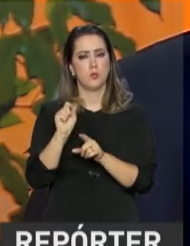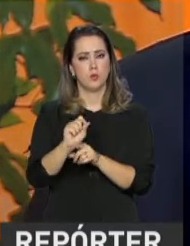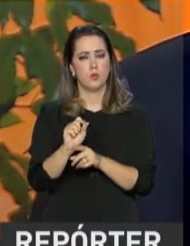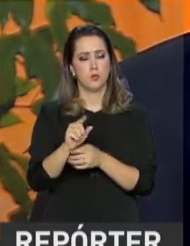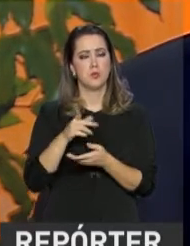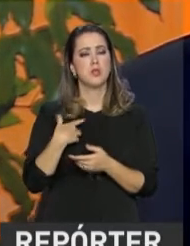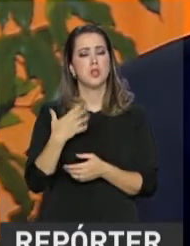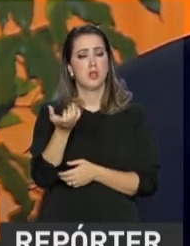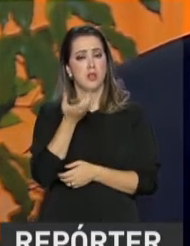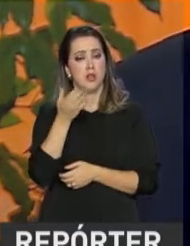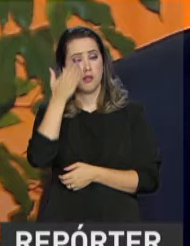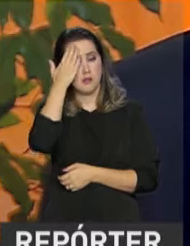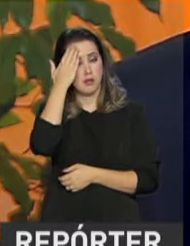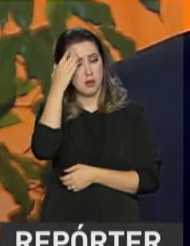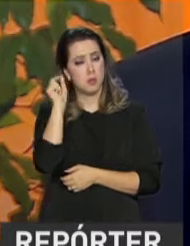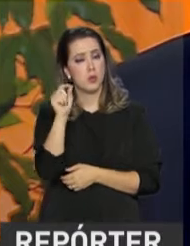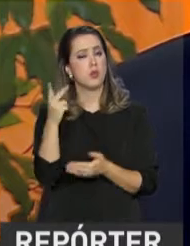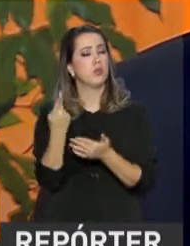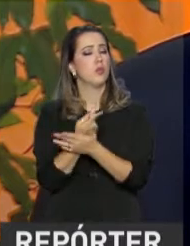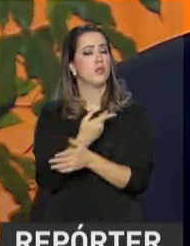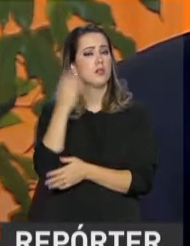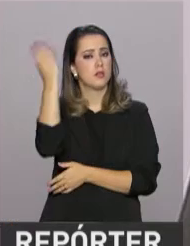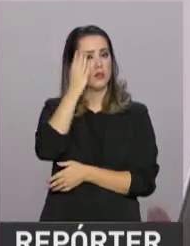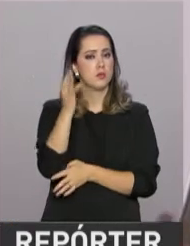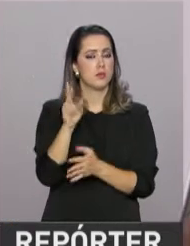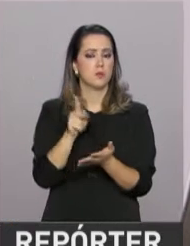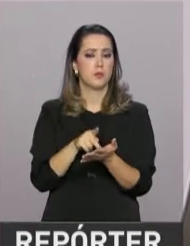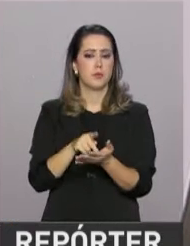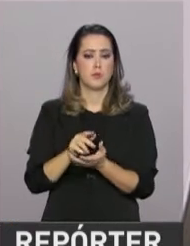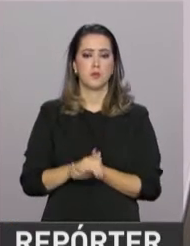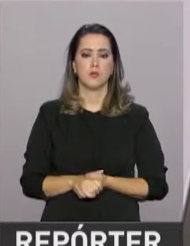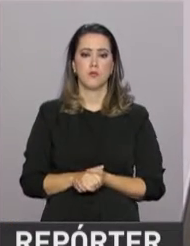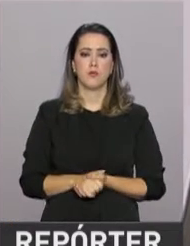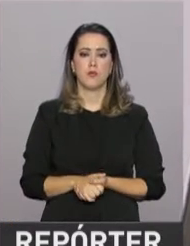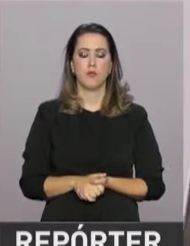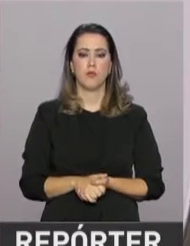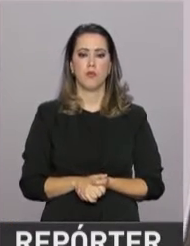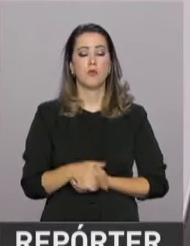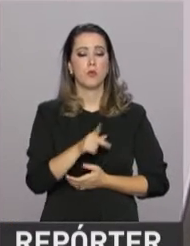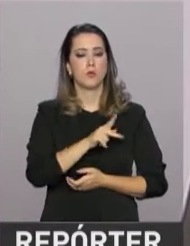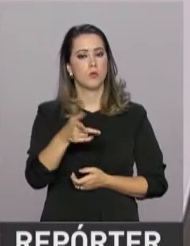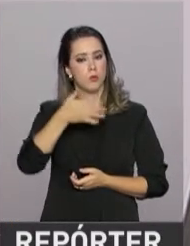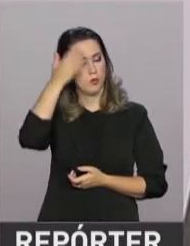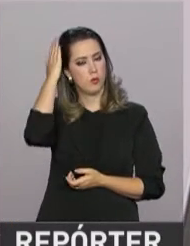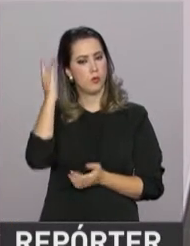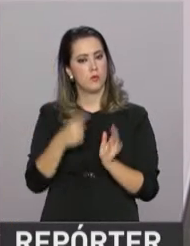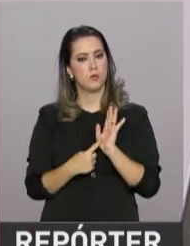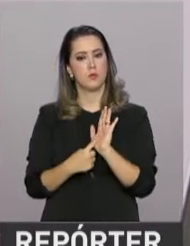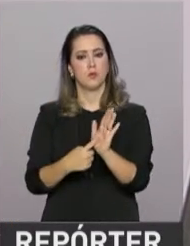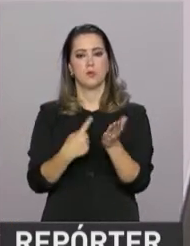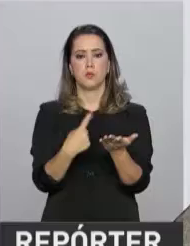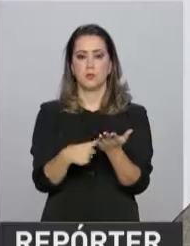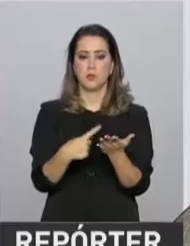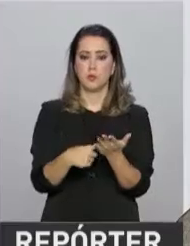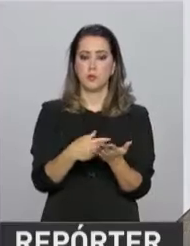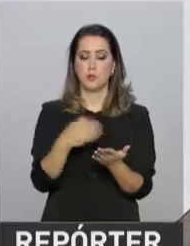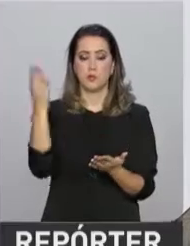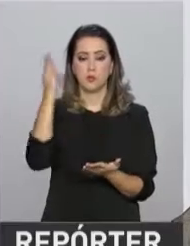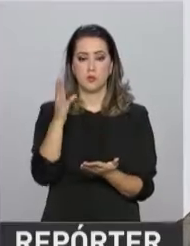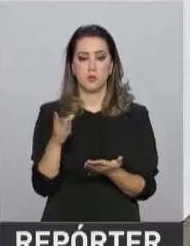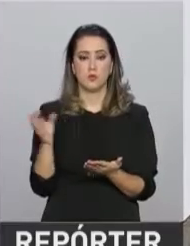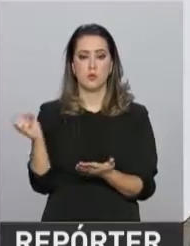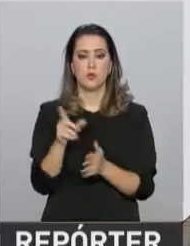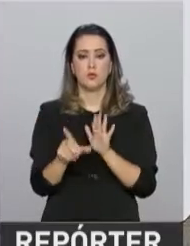interessados e saber o que está acontecendo no brasil o presidente michel temer vai mostrar o compromisso do governo brasileiro com a